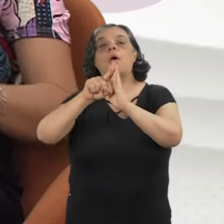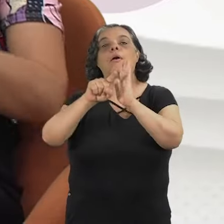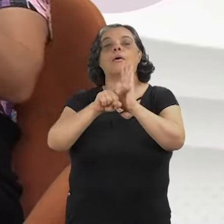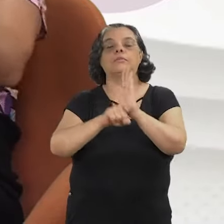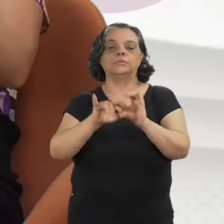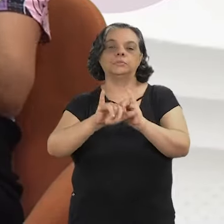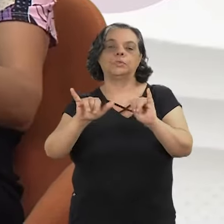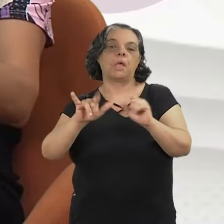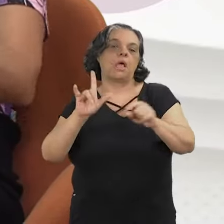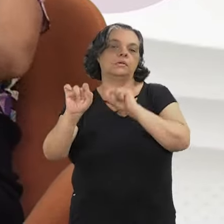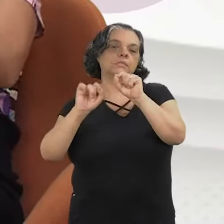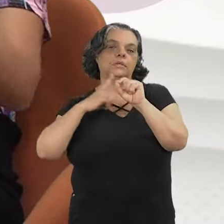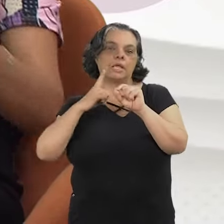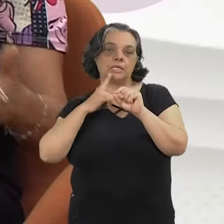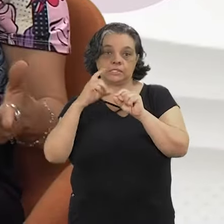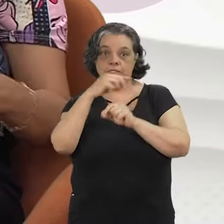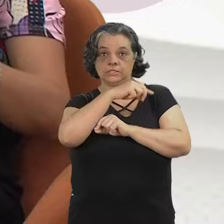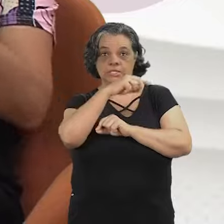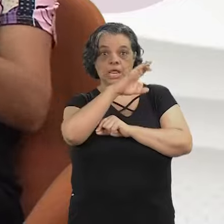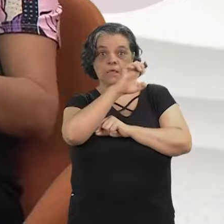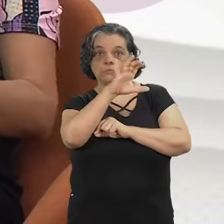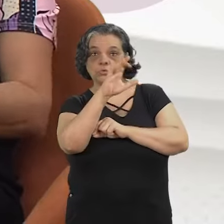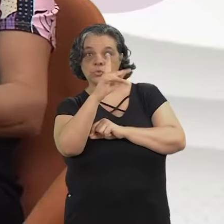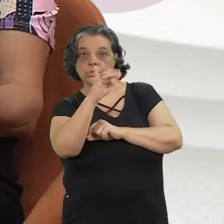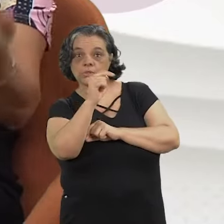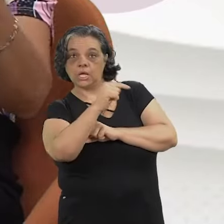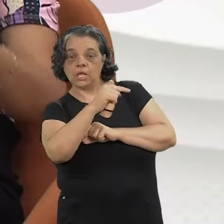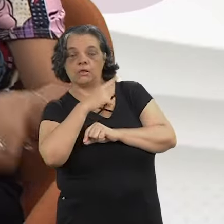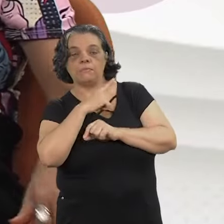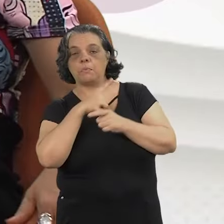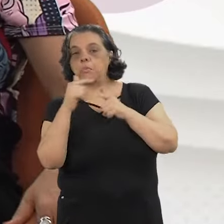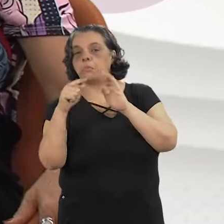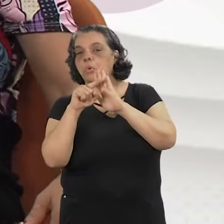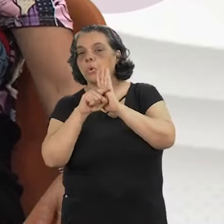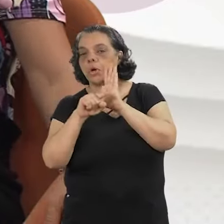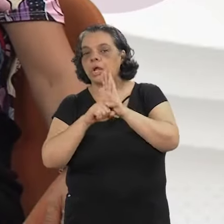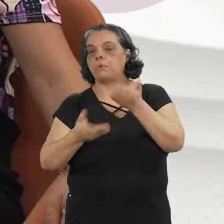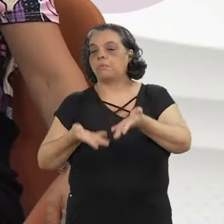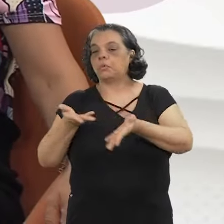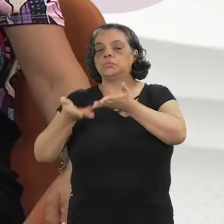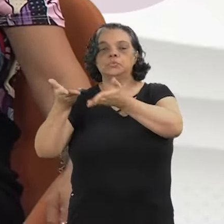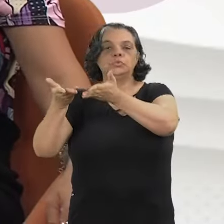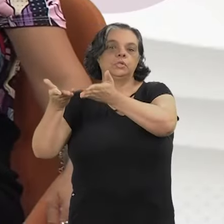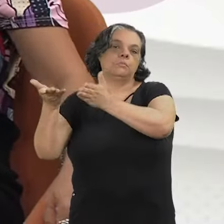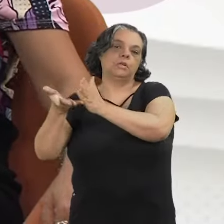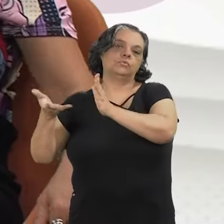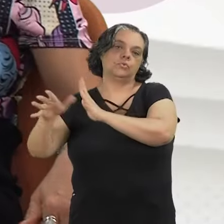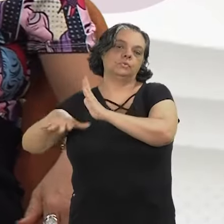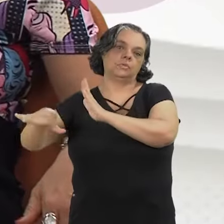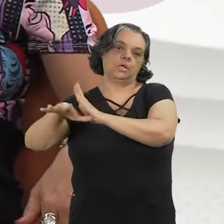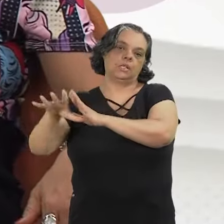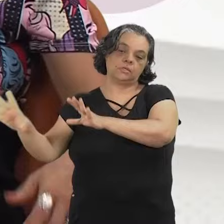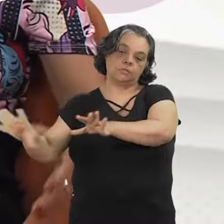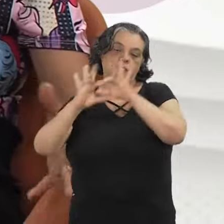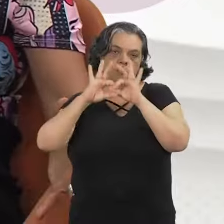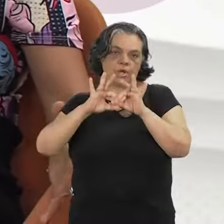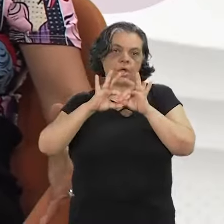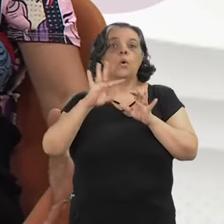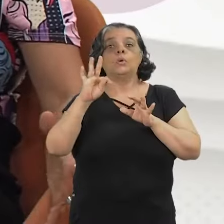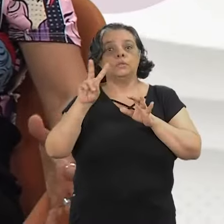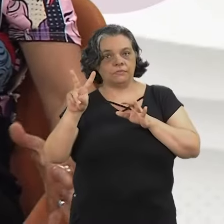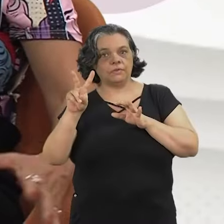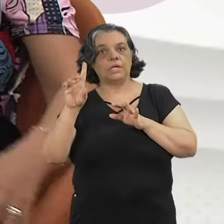programação e aí você vai ver né Essas emissoras programas produzido produzidos pela sociedade civil organizada sendo veiculados o